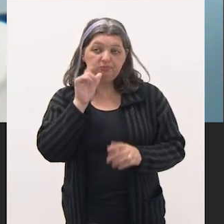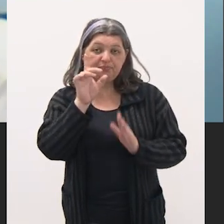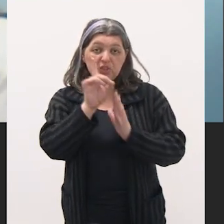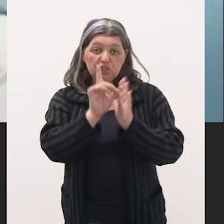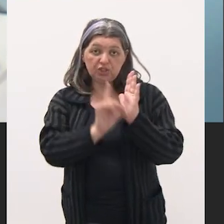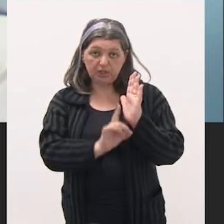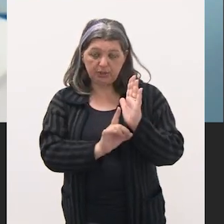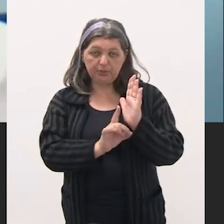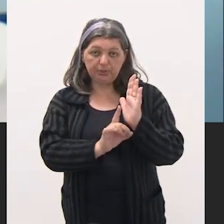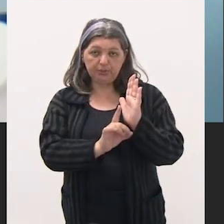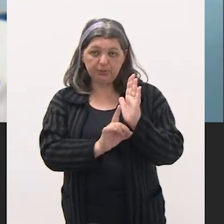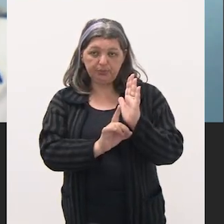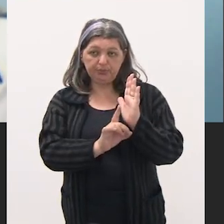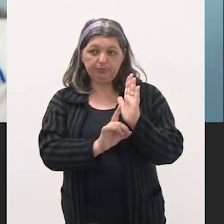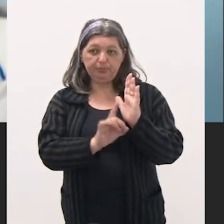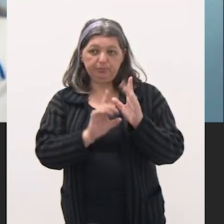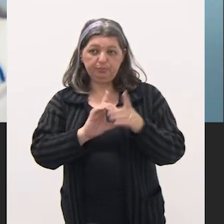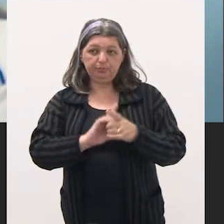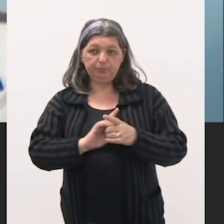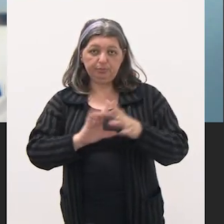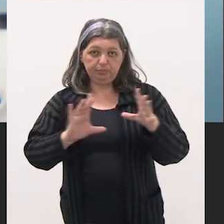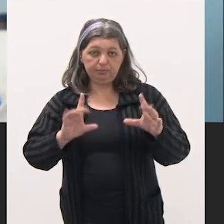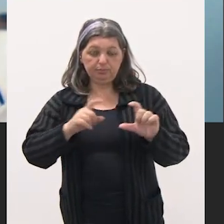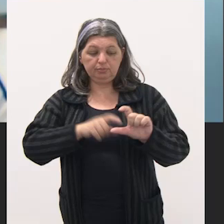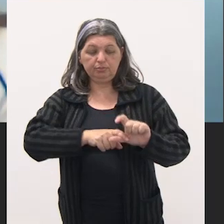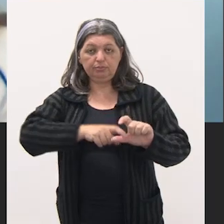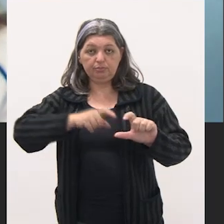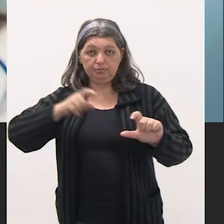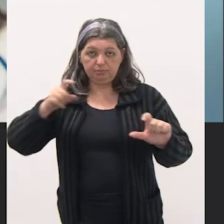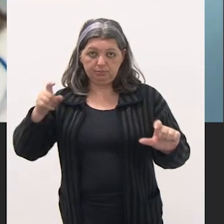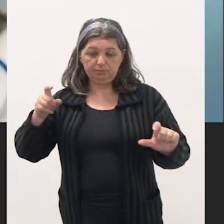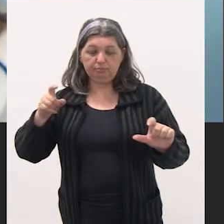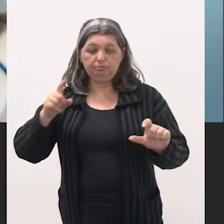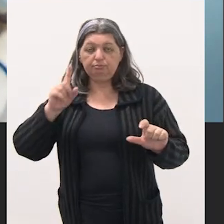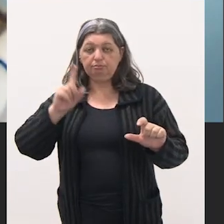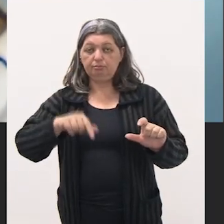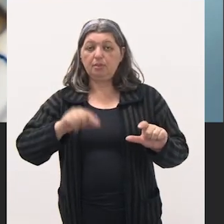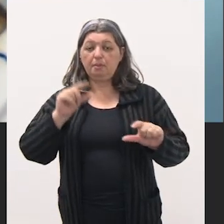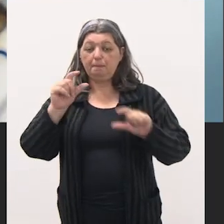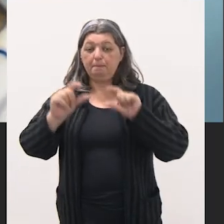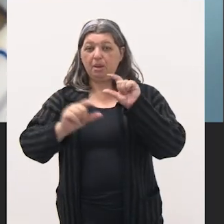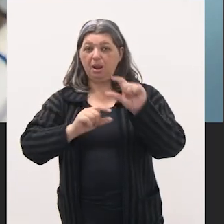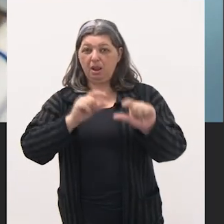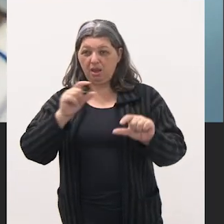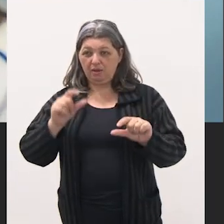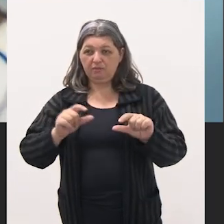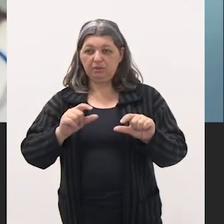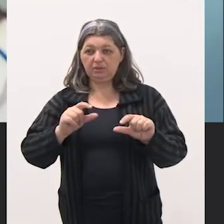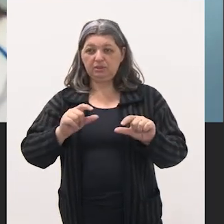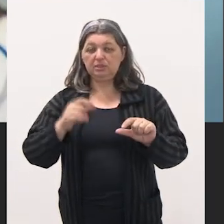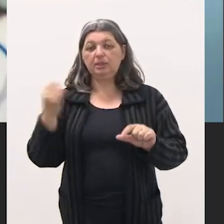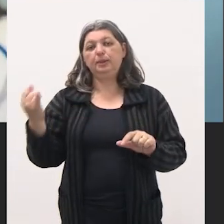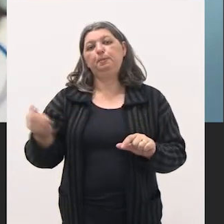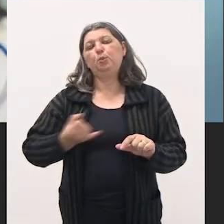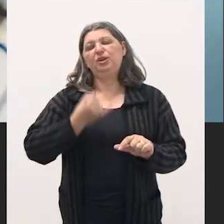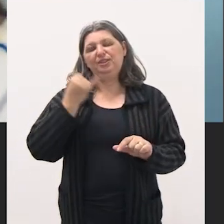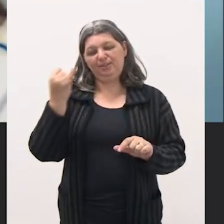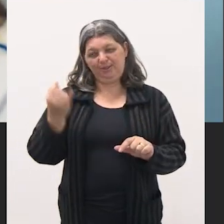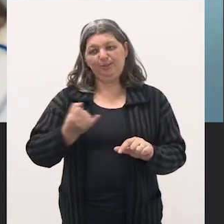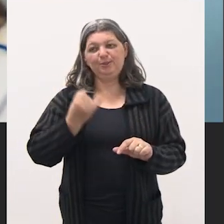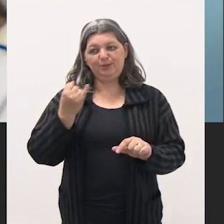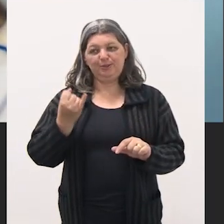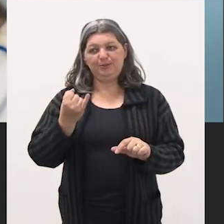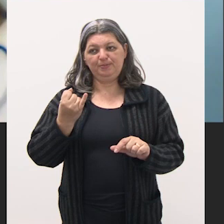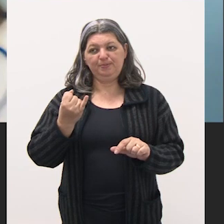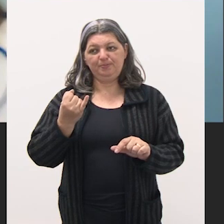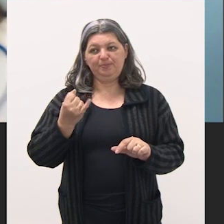direito, liberdade, autonomia, são palavras sagradas demais para ser